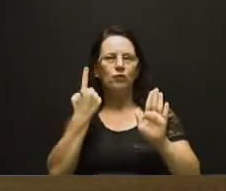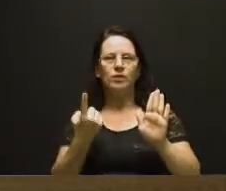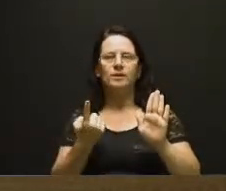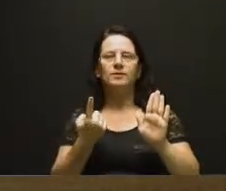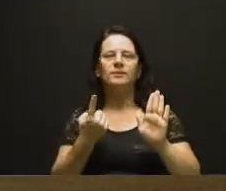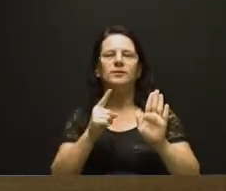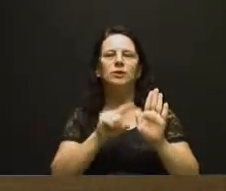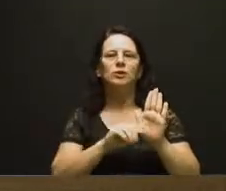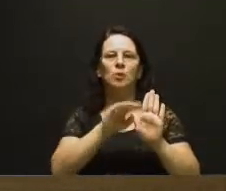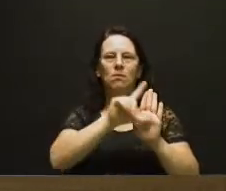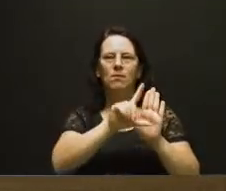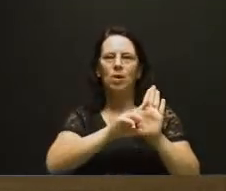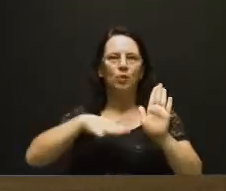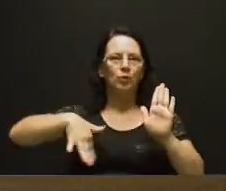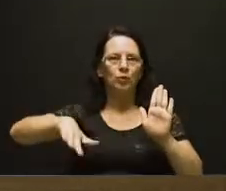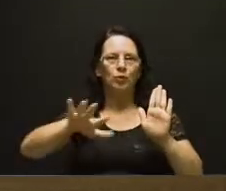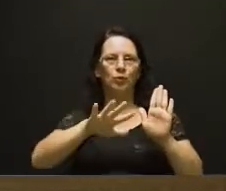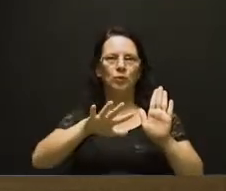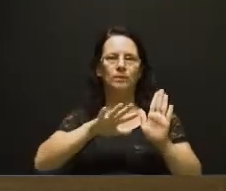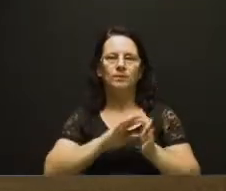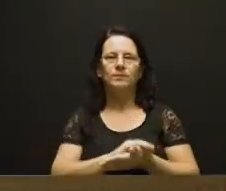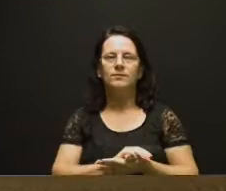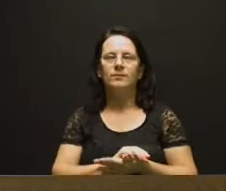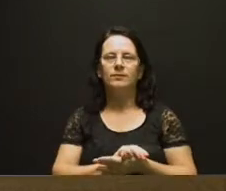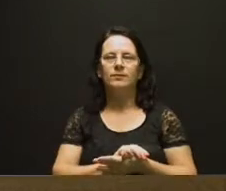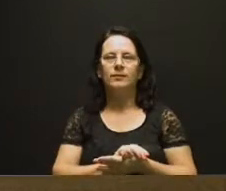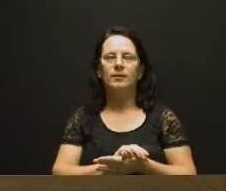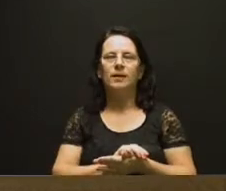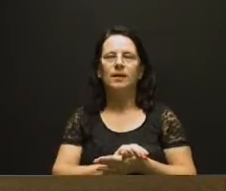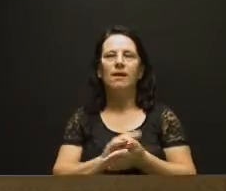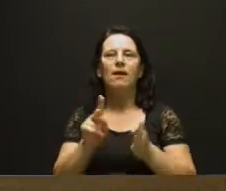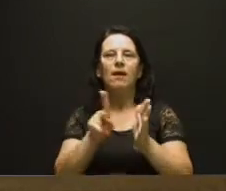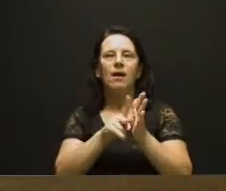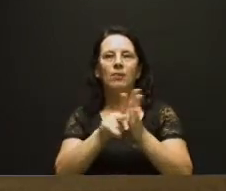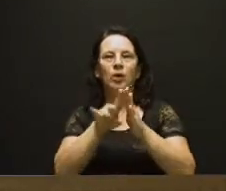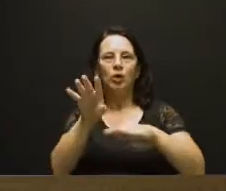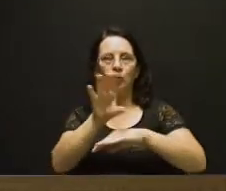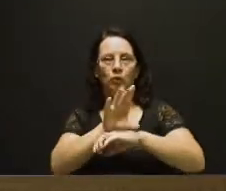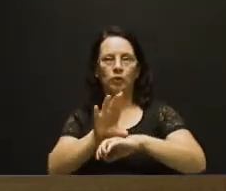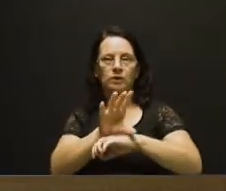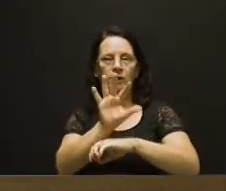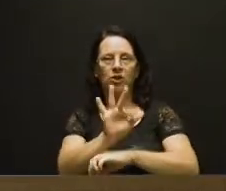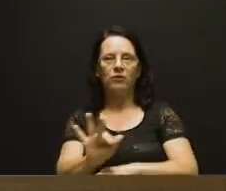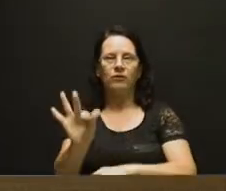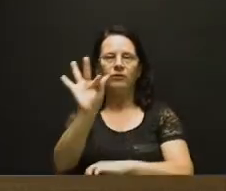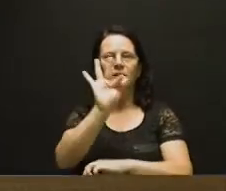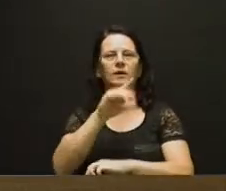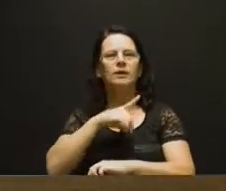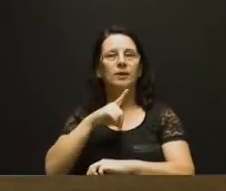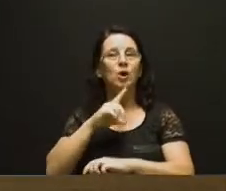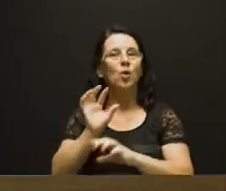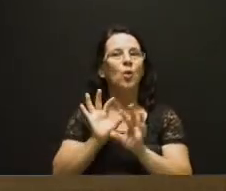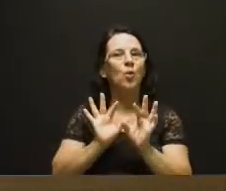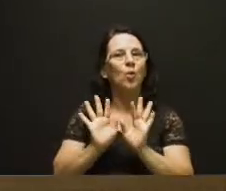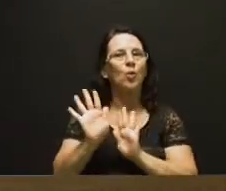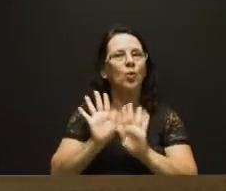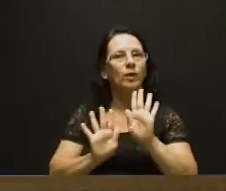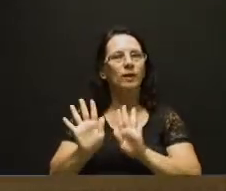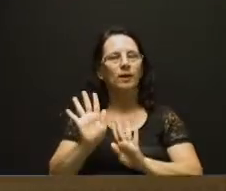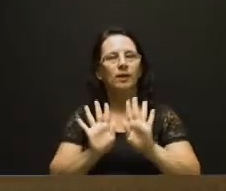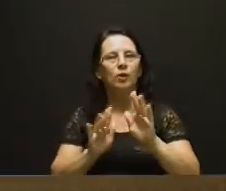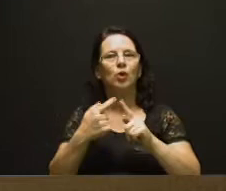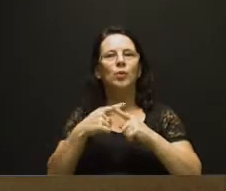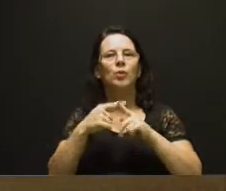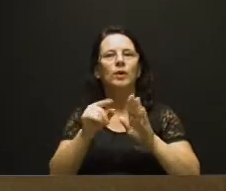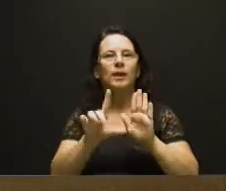elas são maiores que todos nós a própria constituição federal é nós temos também um grande cuidado né porque a